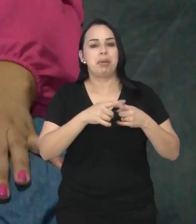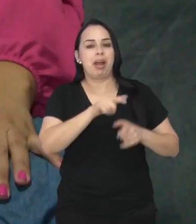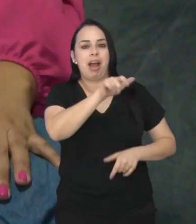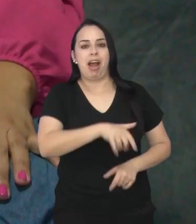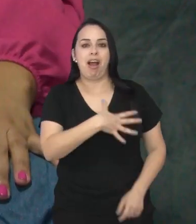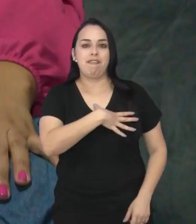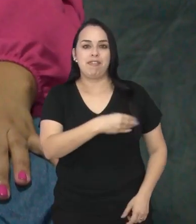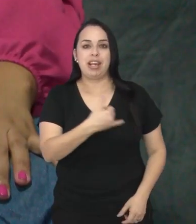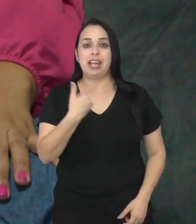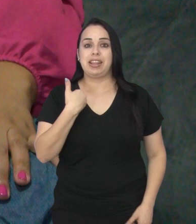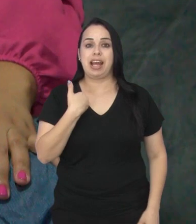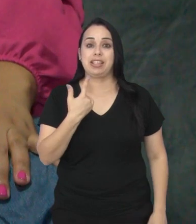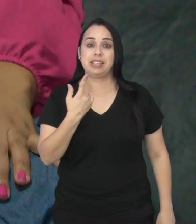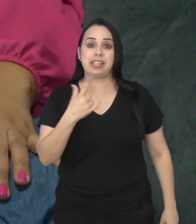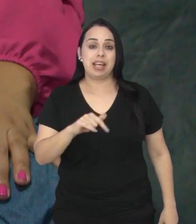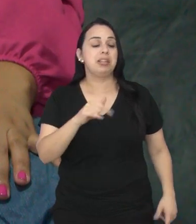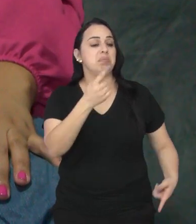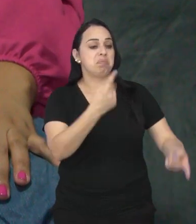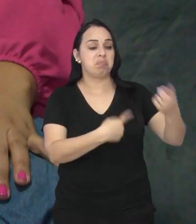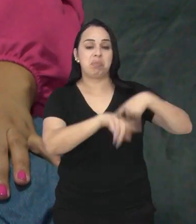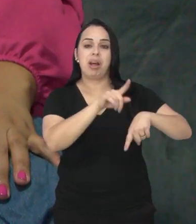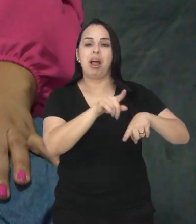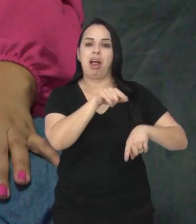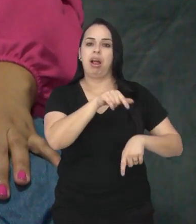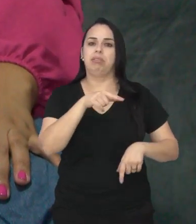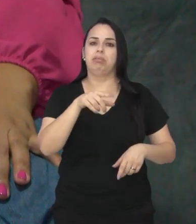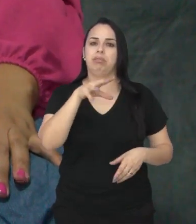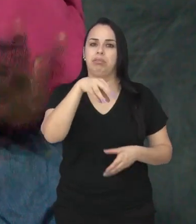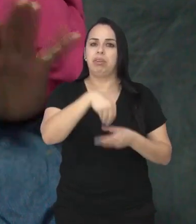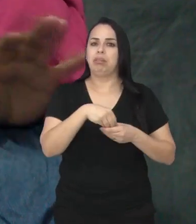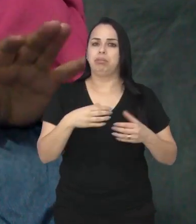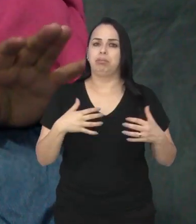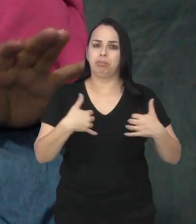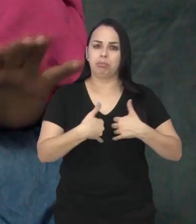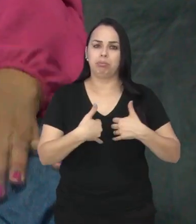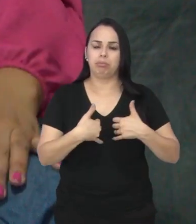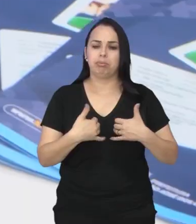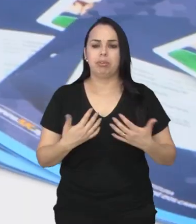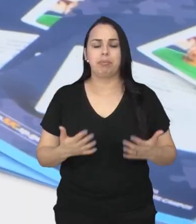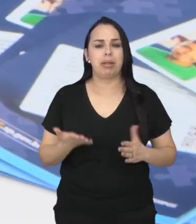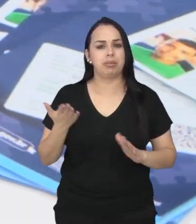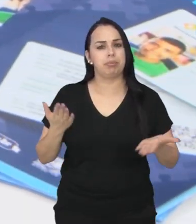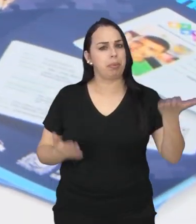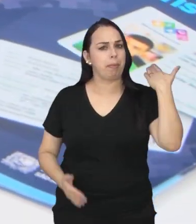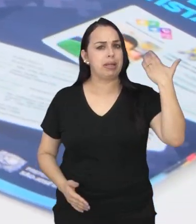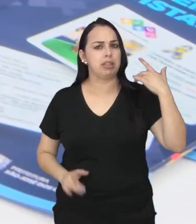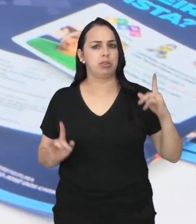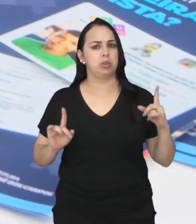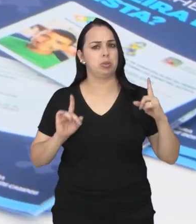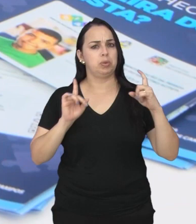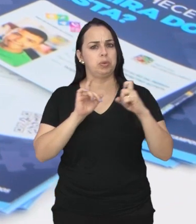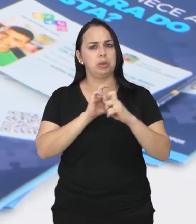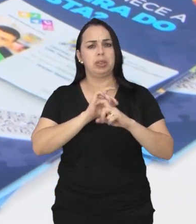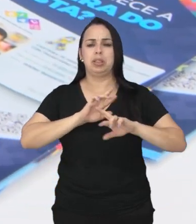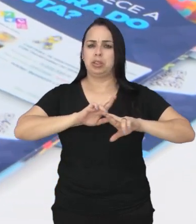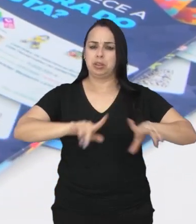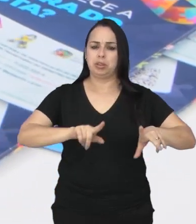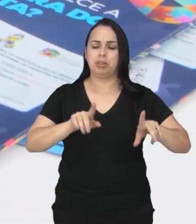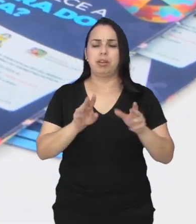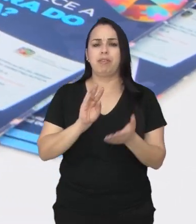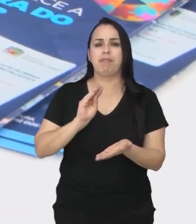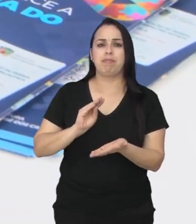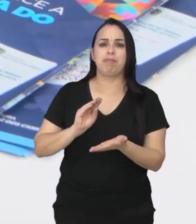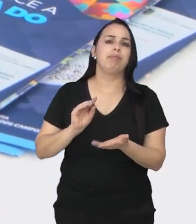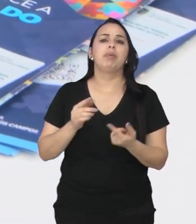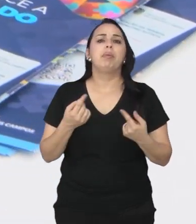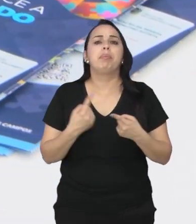da filha Larissa, de 17 anos, que tem transtorno do espectro autista. Mas no passado não foi bem assim. Com a